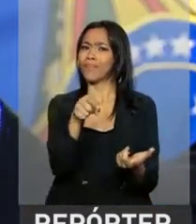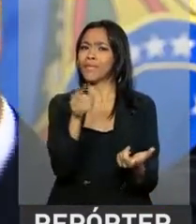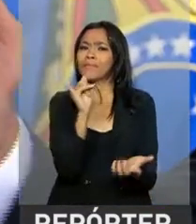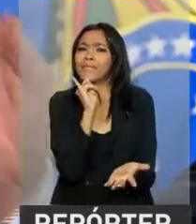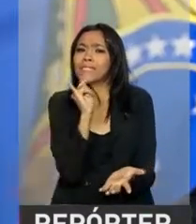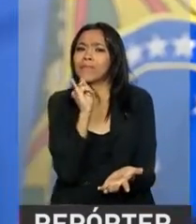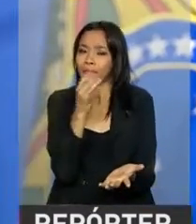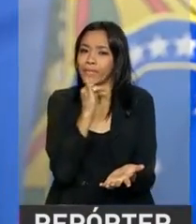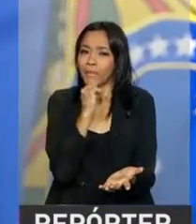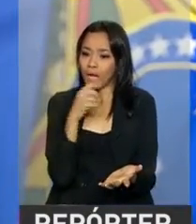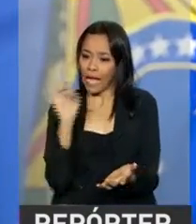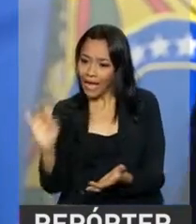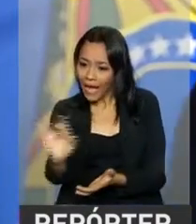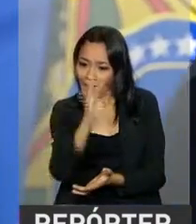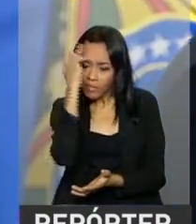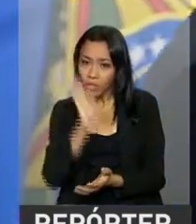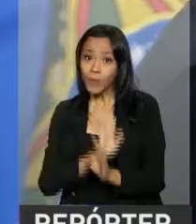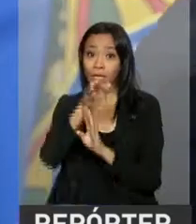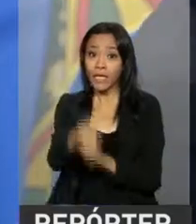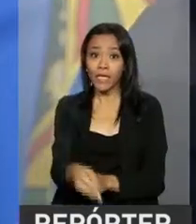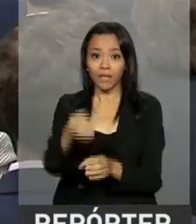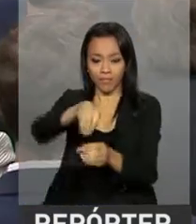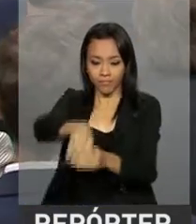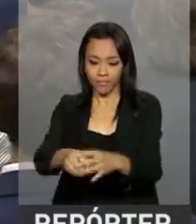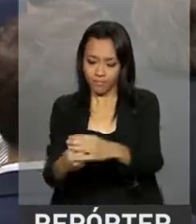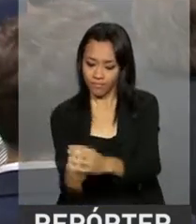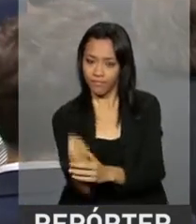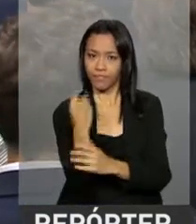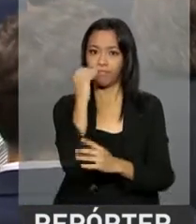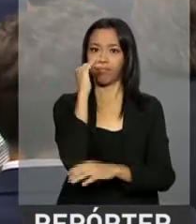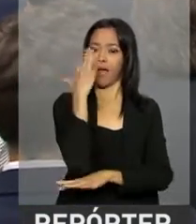plantar árvores ao longo do São Francisco. Seria um